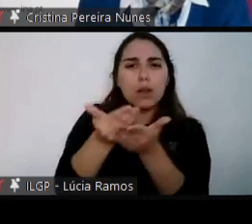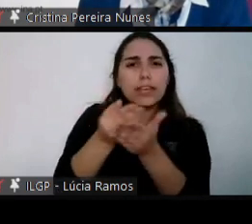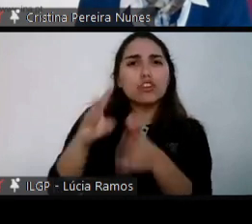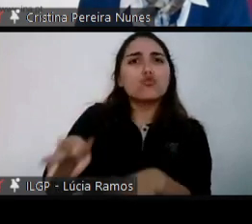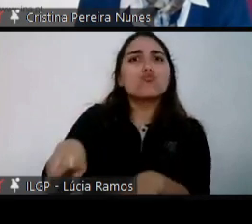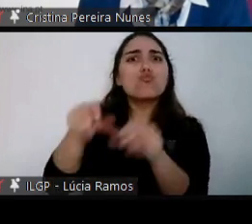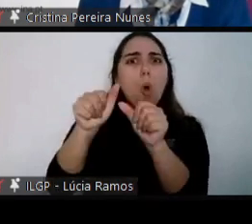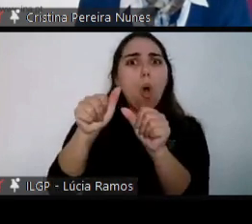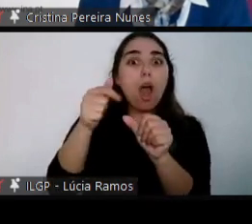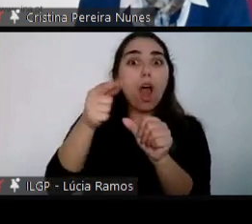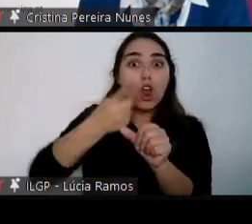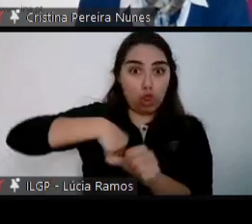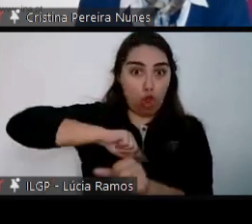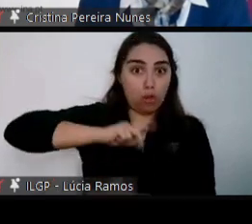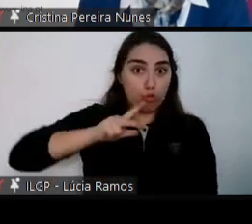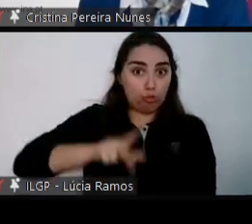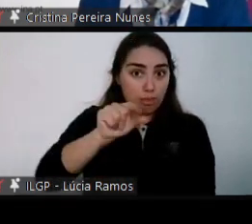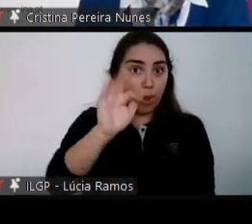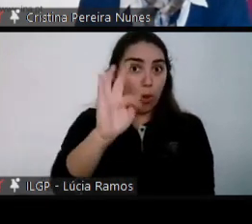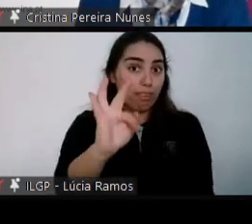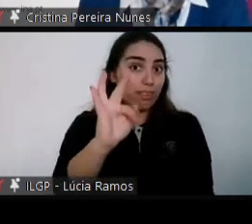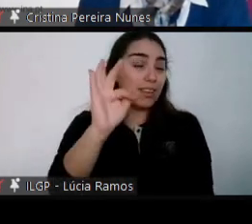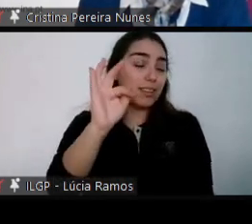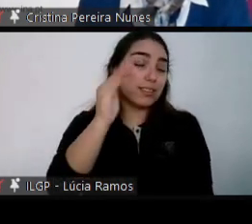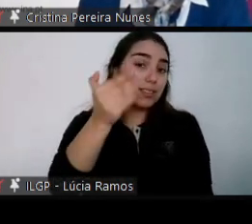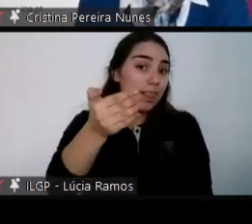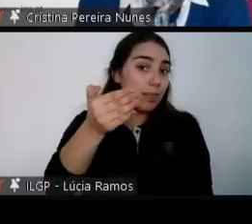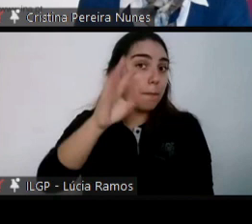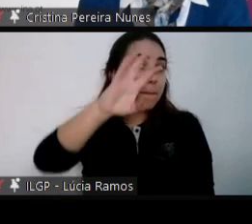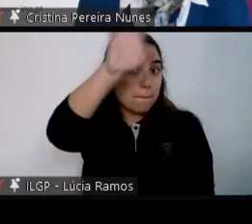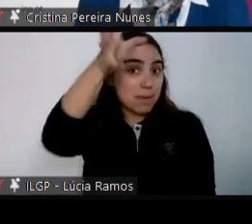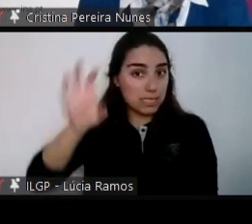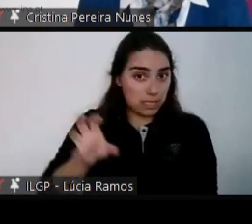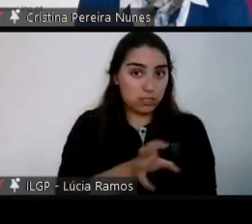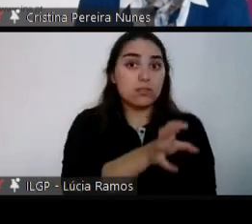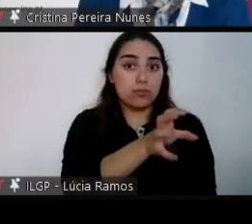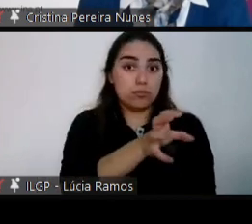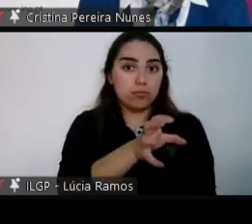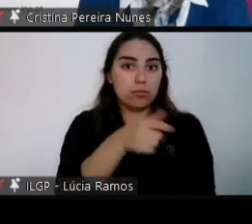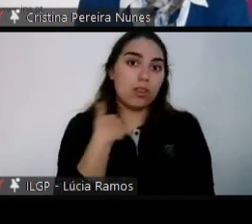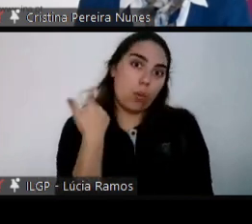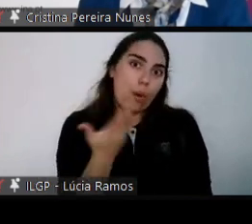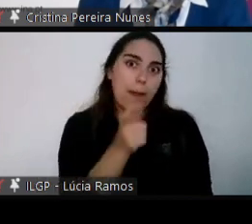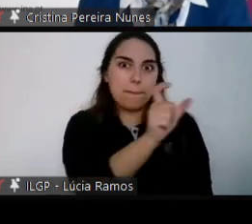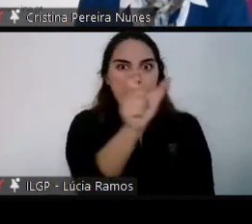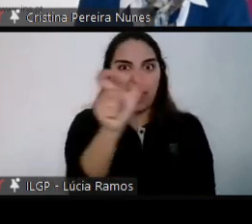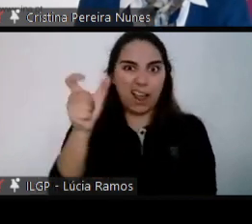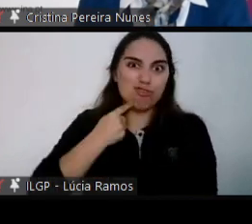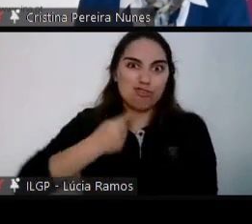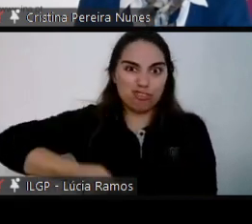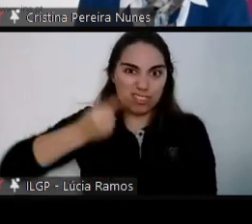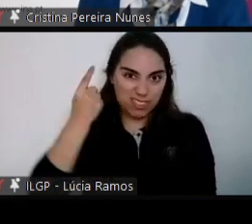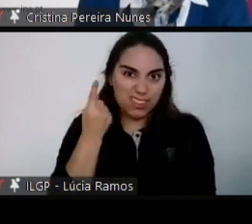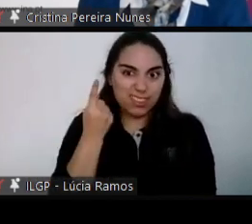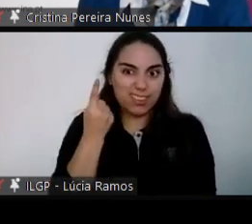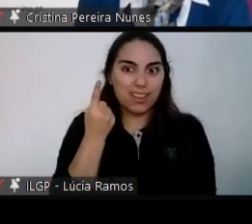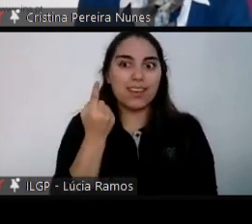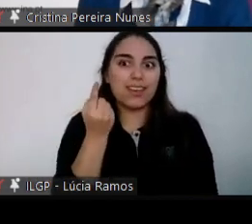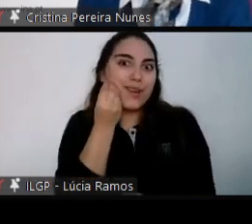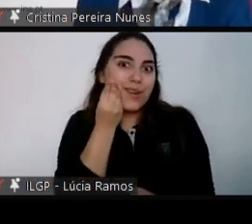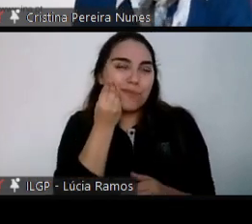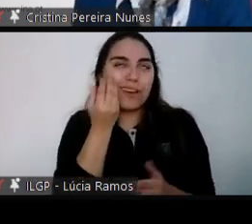real, simplesmente utiliza técnicas eu agora vou dizer umas palavras esquisitas, de sentimento de análise para procurar aquilo que